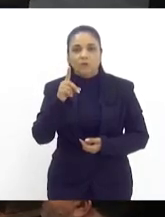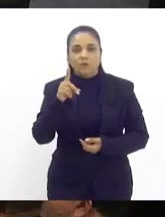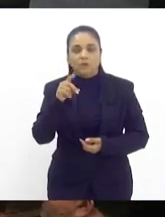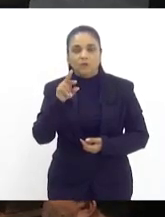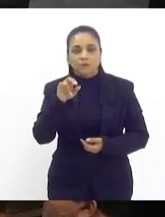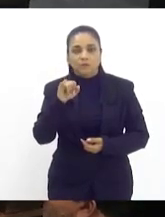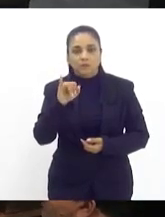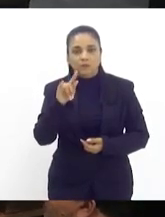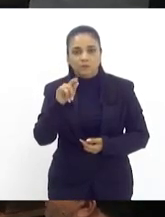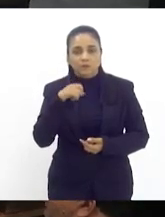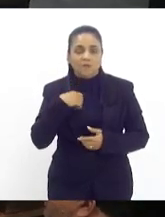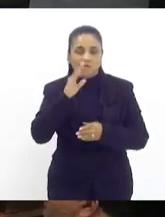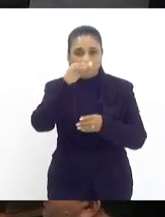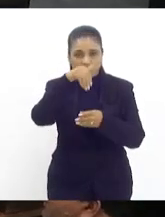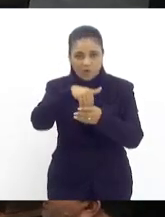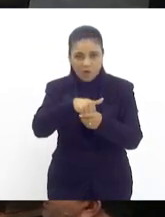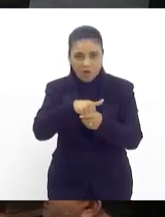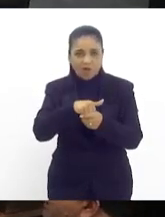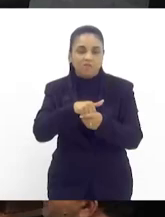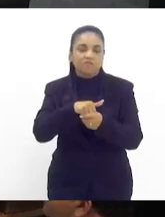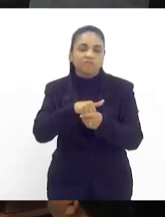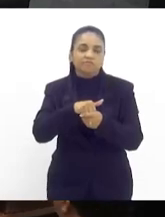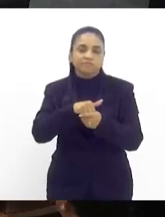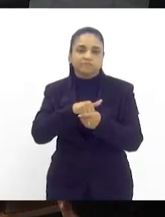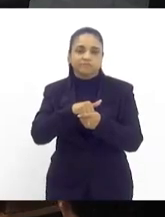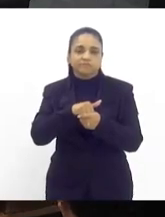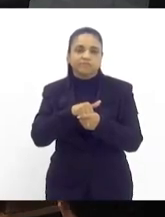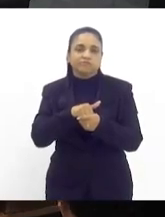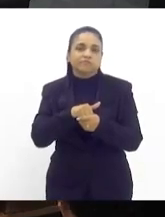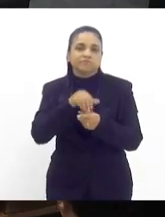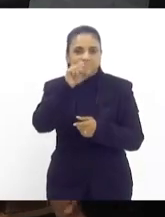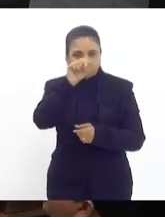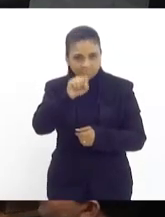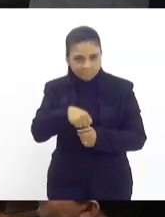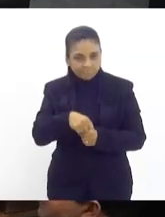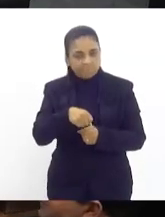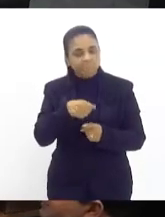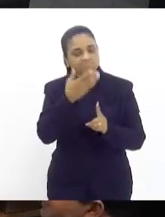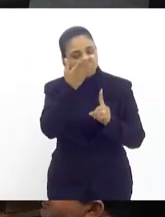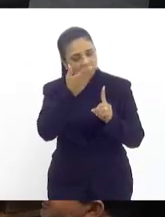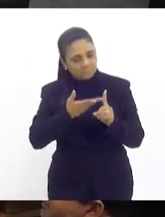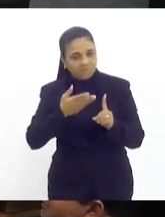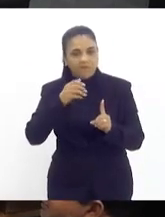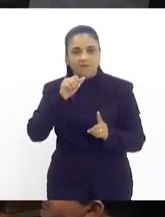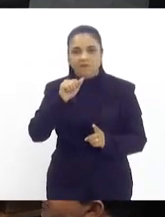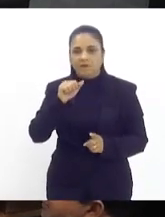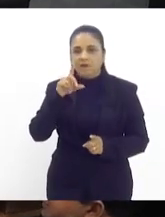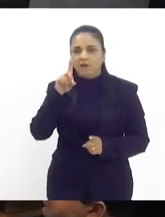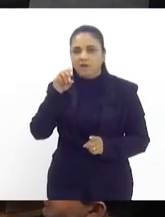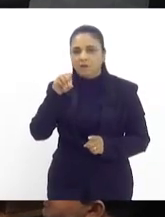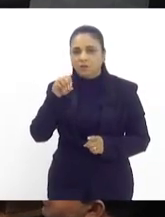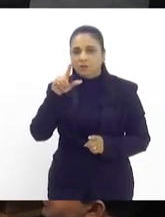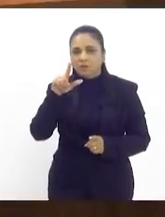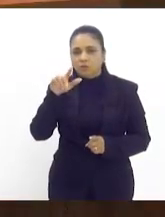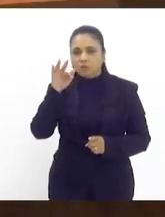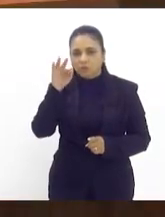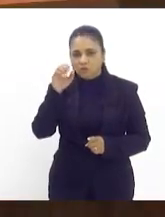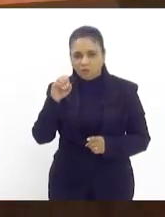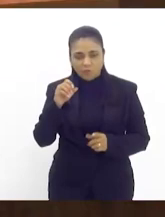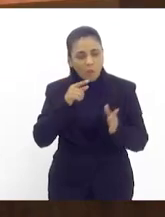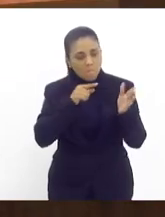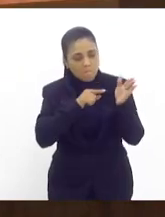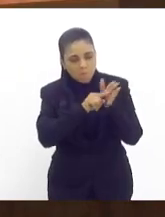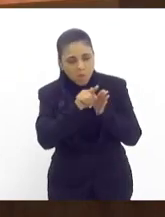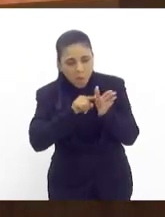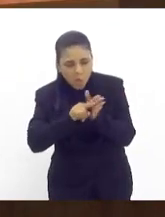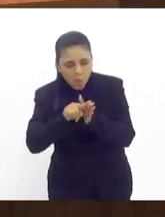Senhora presidente, meu voto é favorável, cumprimentando o senhor Adolfo Conder, que demonstrou na nossa sabatina, na